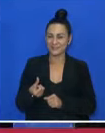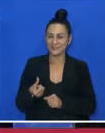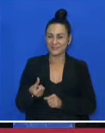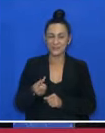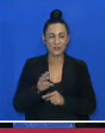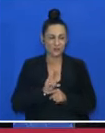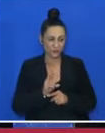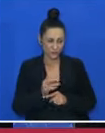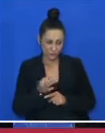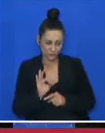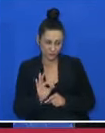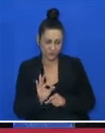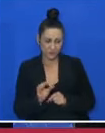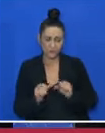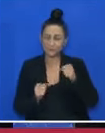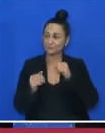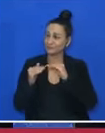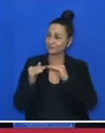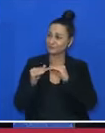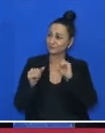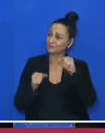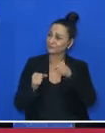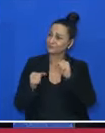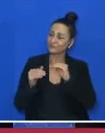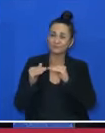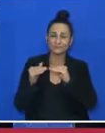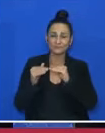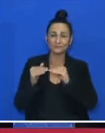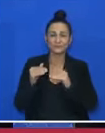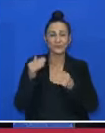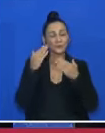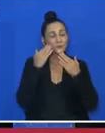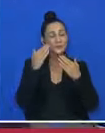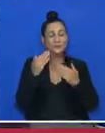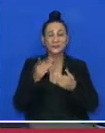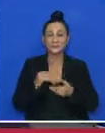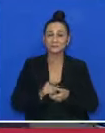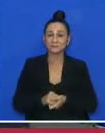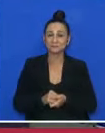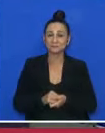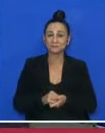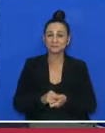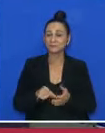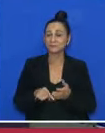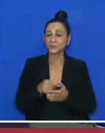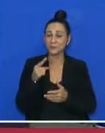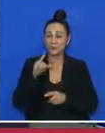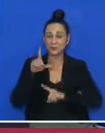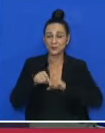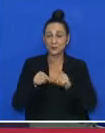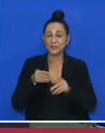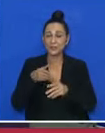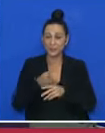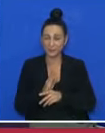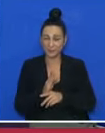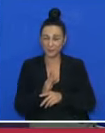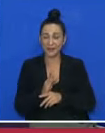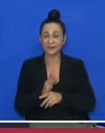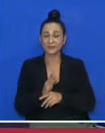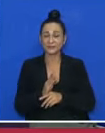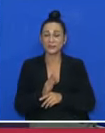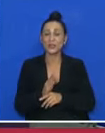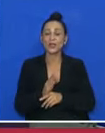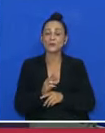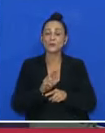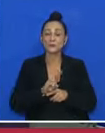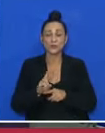46. Os auditores confirmam? Sim, confirmo. Sim, confirmo. Obrigado. Primeiro sorteio da dupla cena realizado,